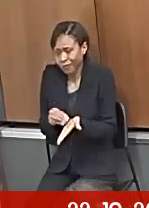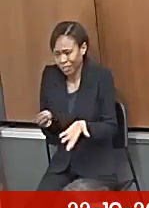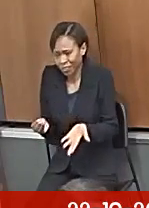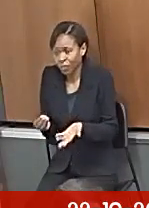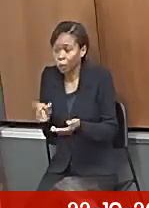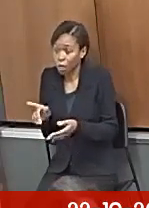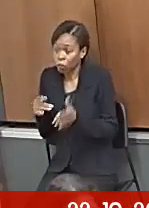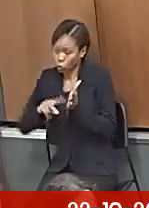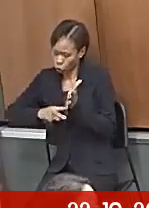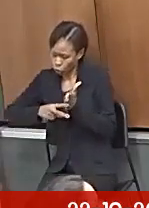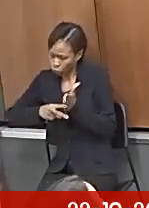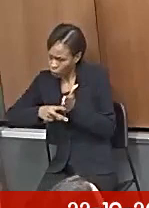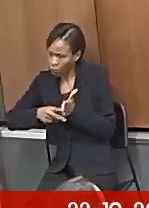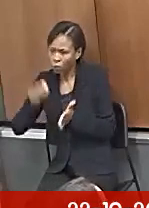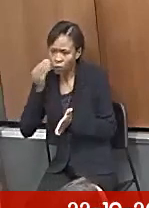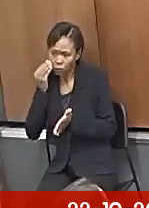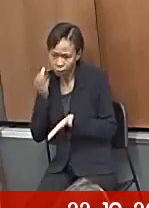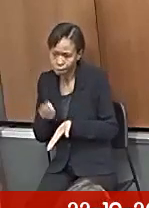propondo a fazer.